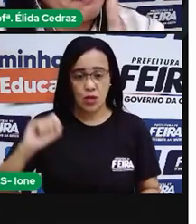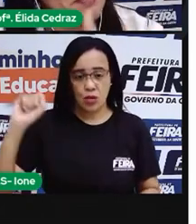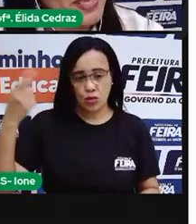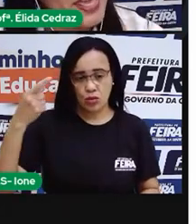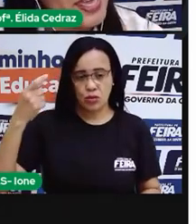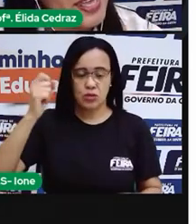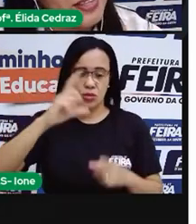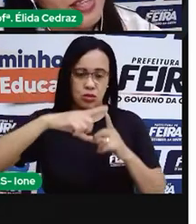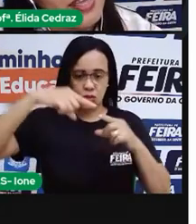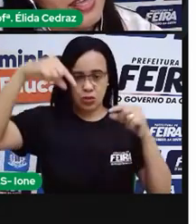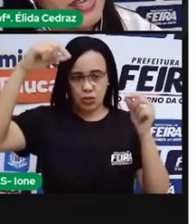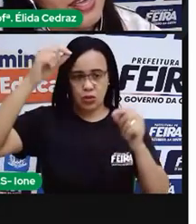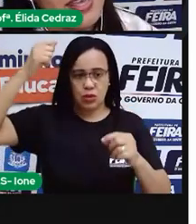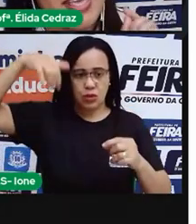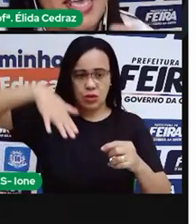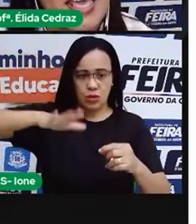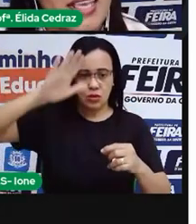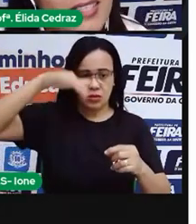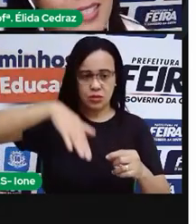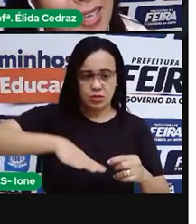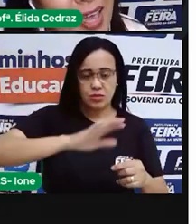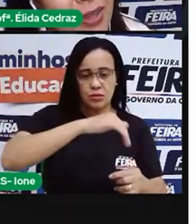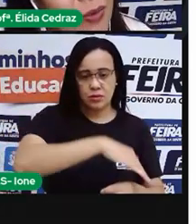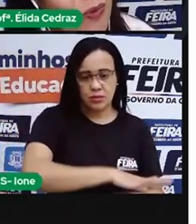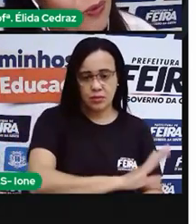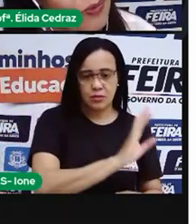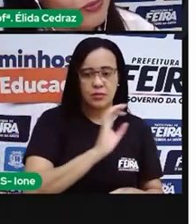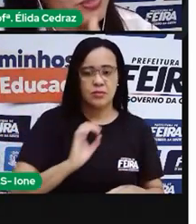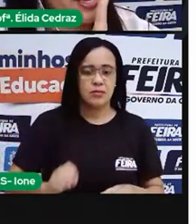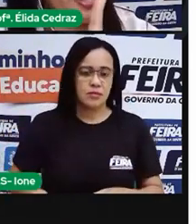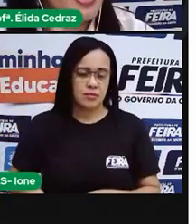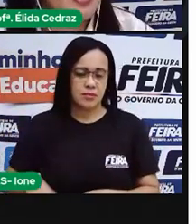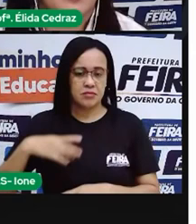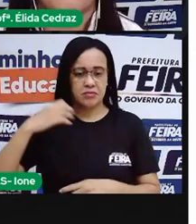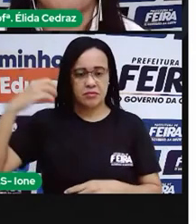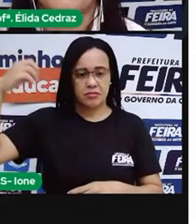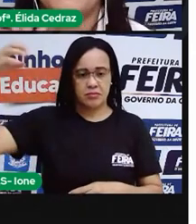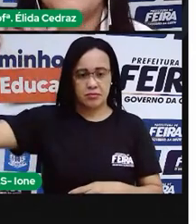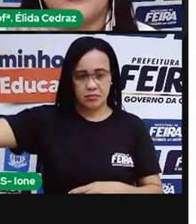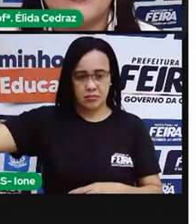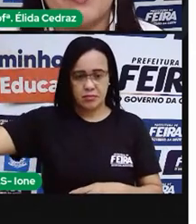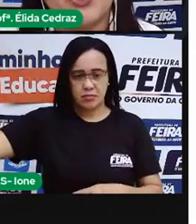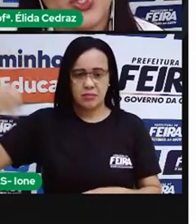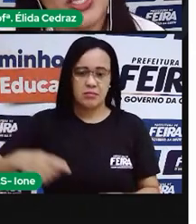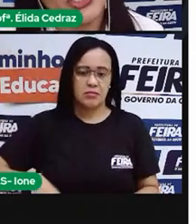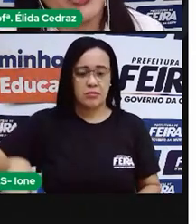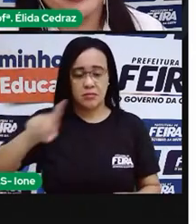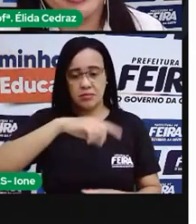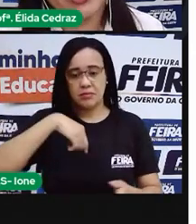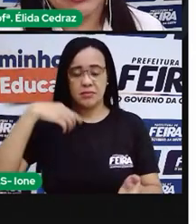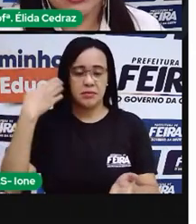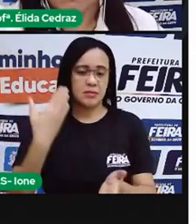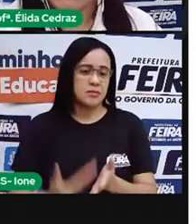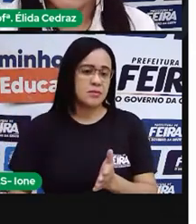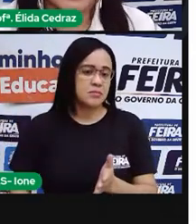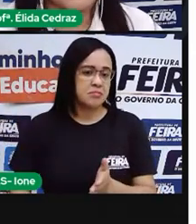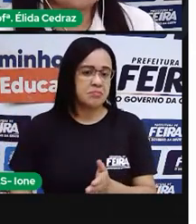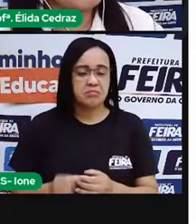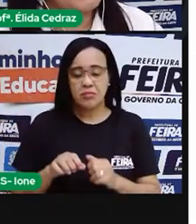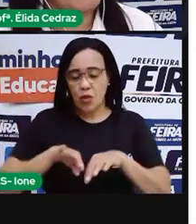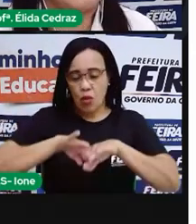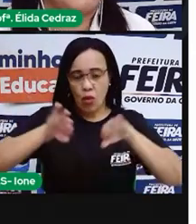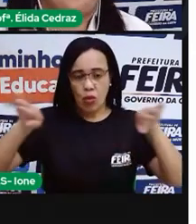se perder e se encontrar. Nós vamos corrigir os erros